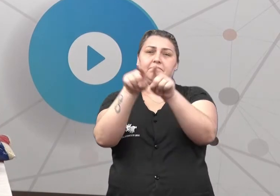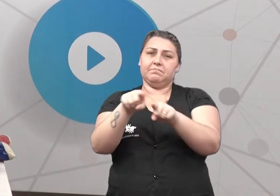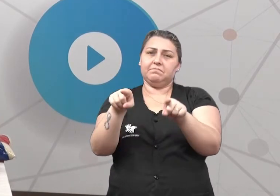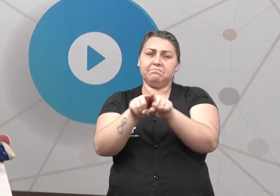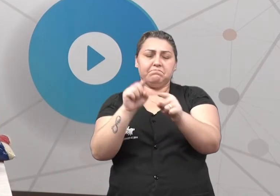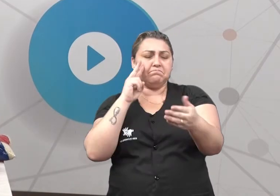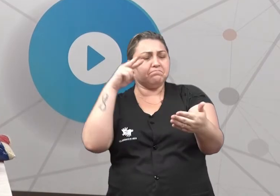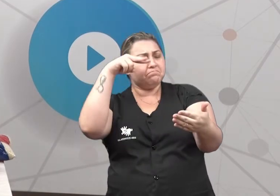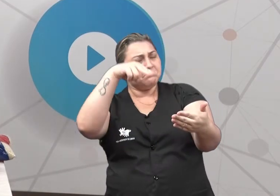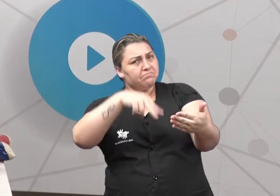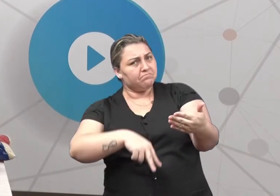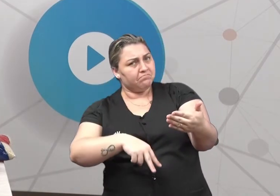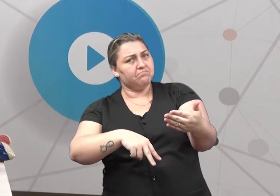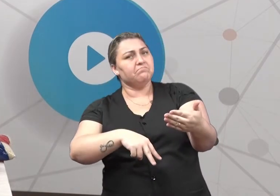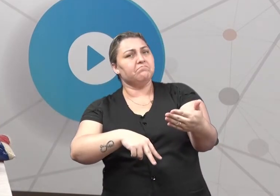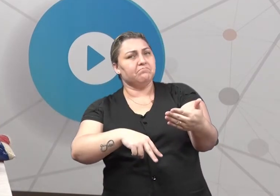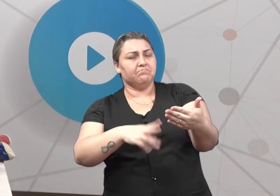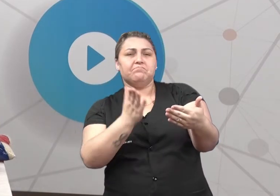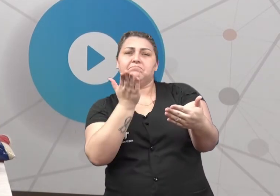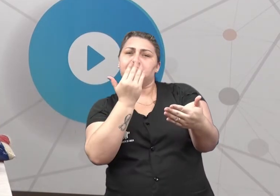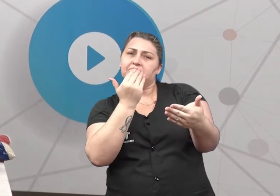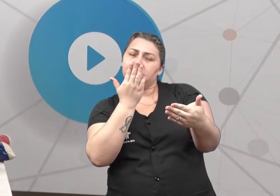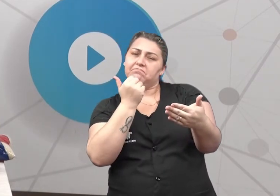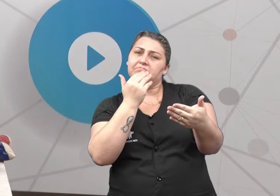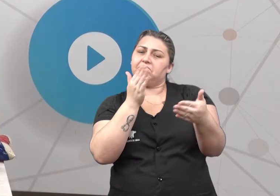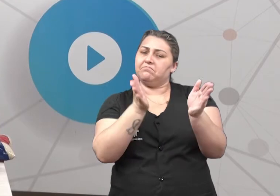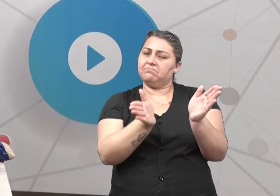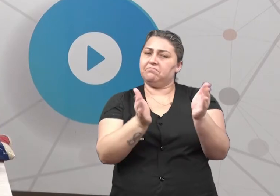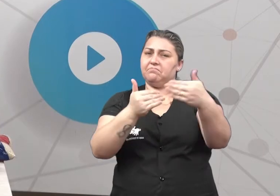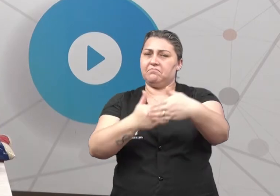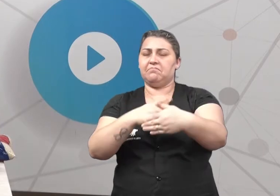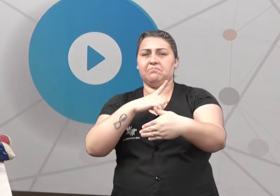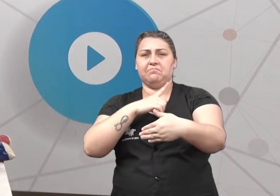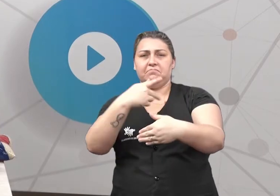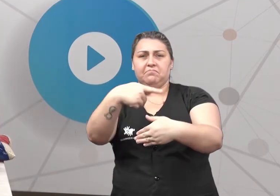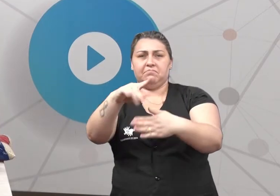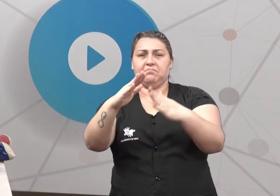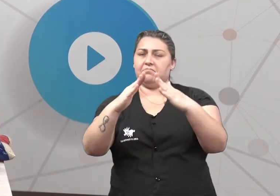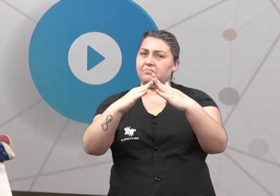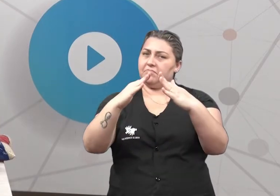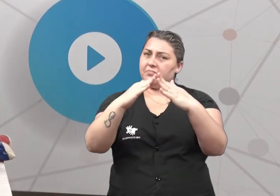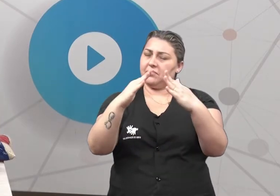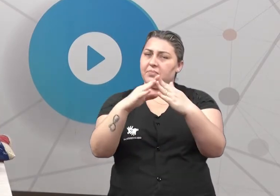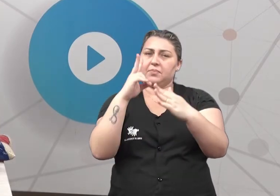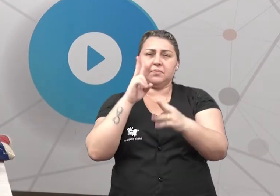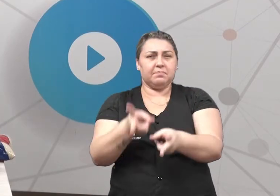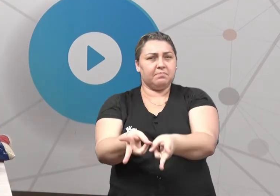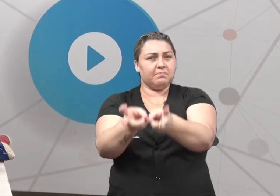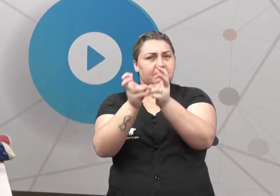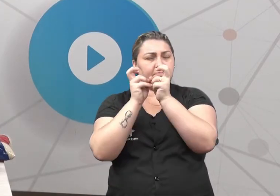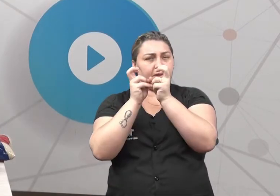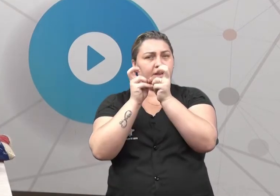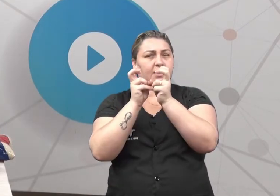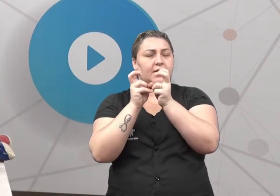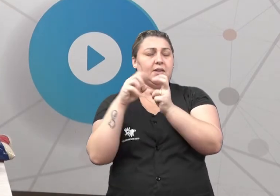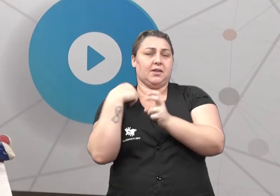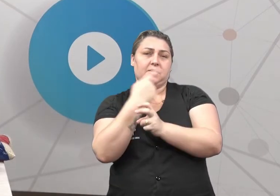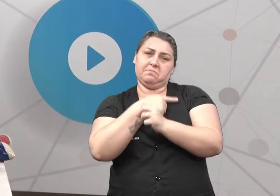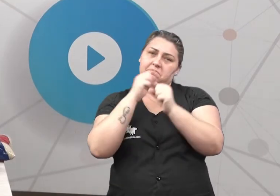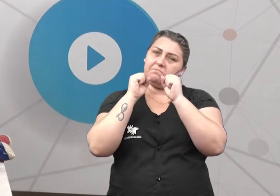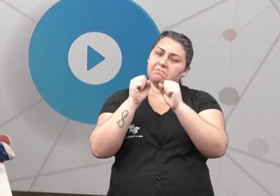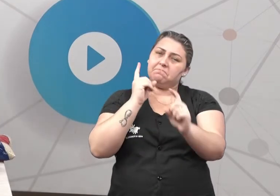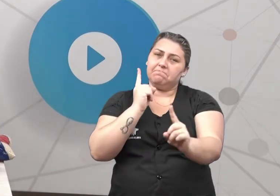uma olhada nos tipos de alimentos, embalagem que você tem na sua casa, para você perceber que nós